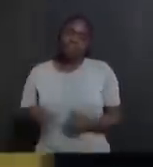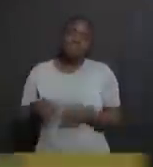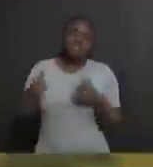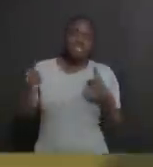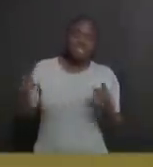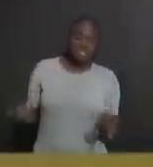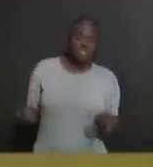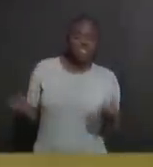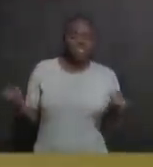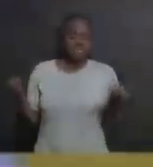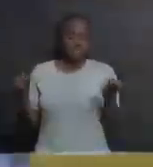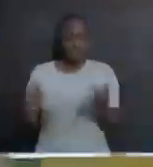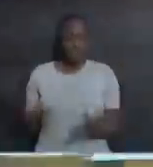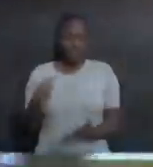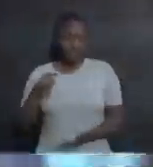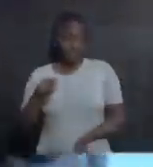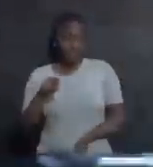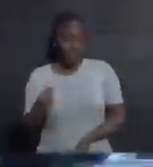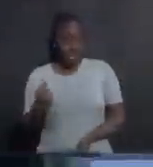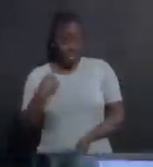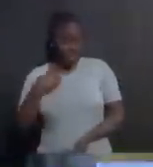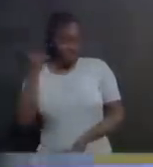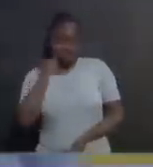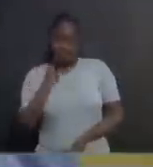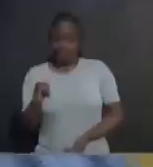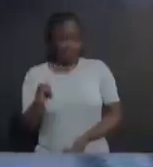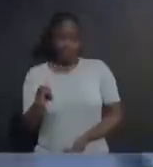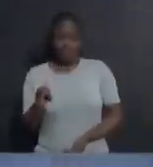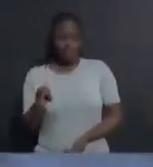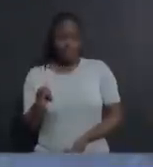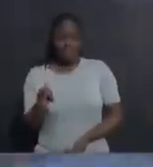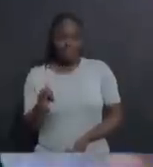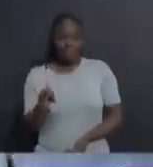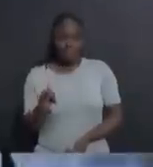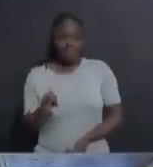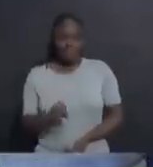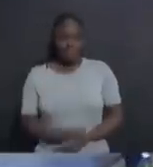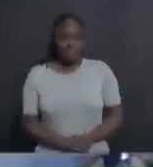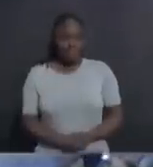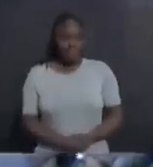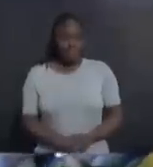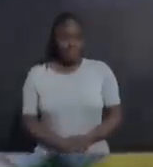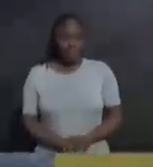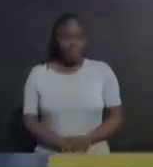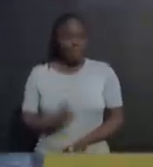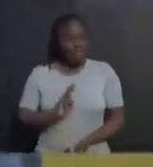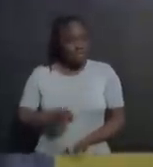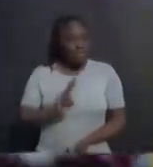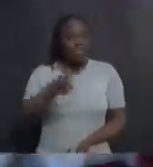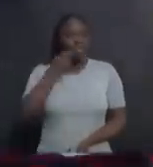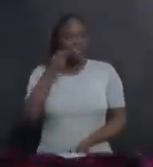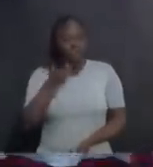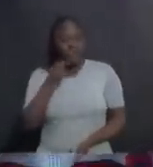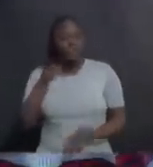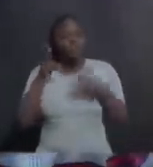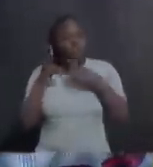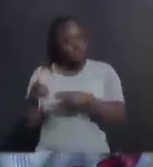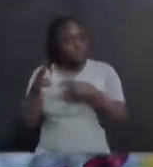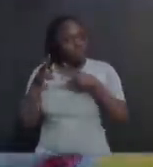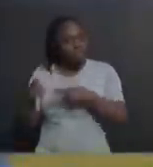eu te falar com você. Eu não sou profeta. Olha, cada vez que você fala, você está ficando mais igual a